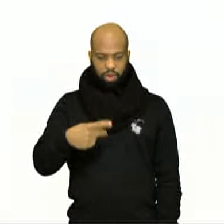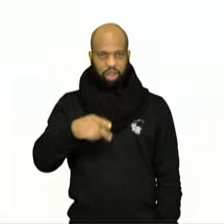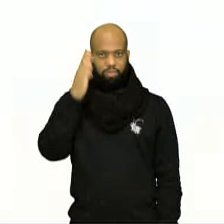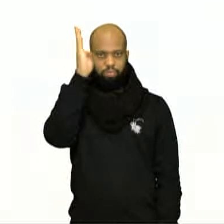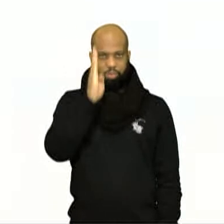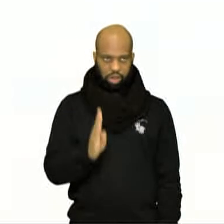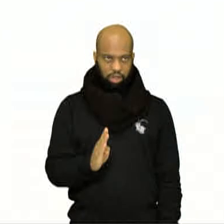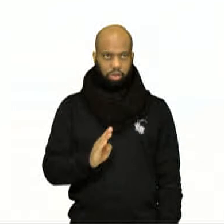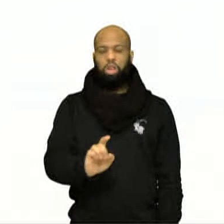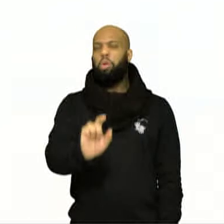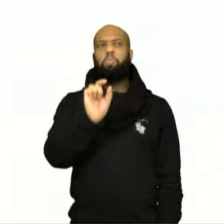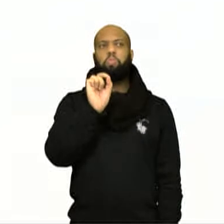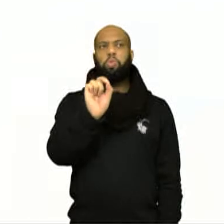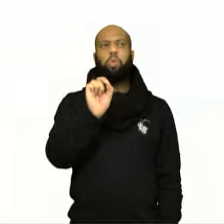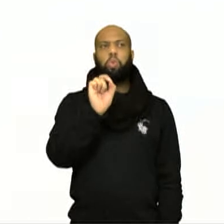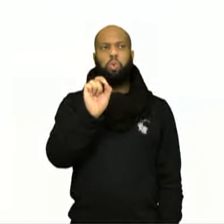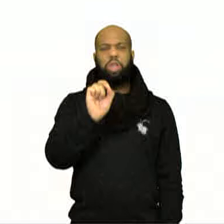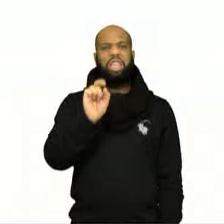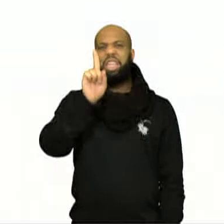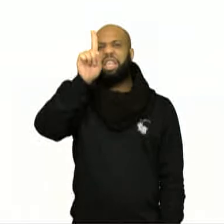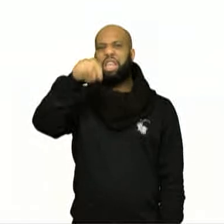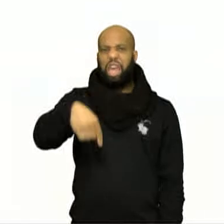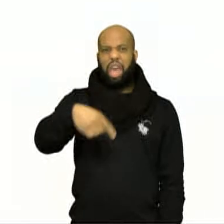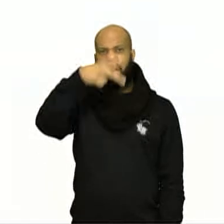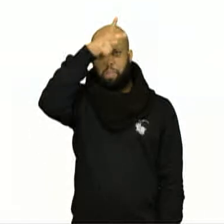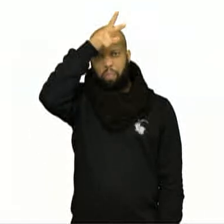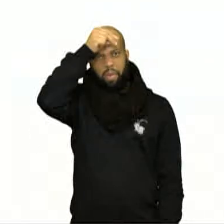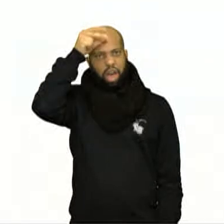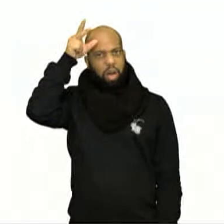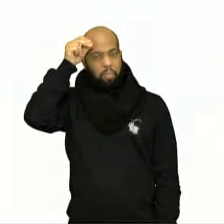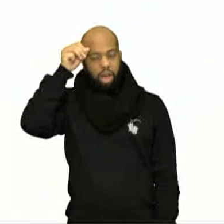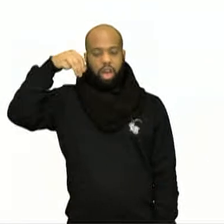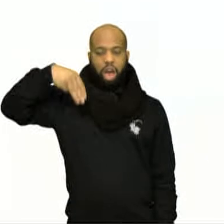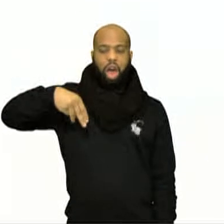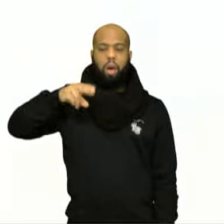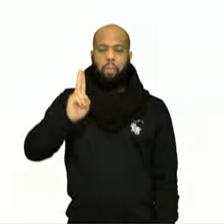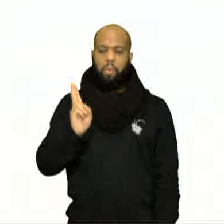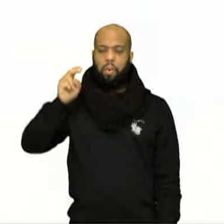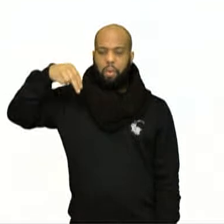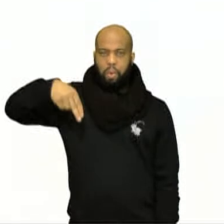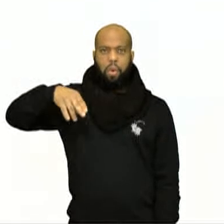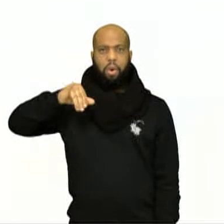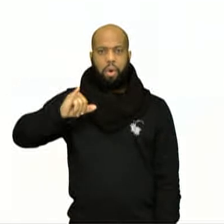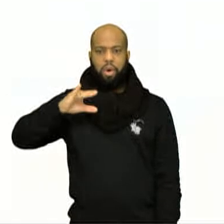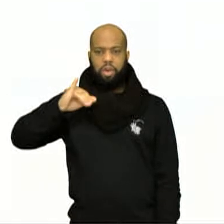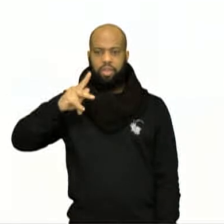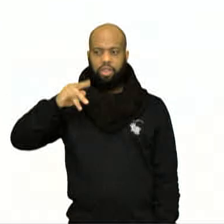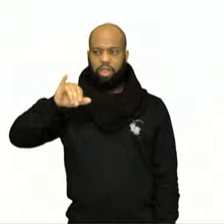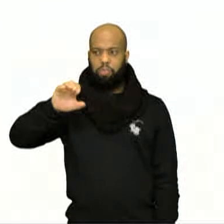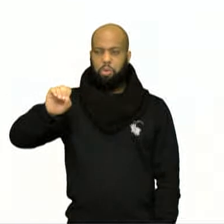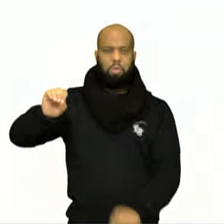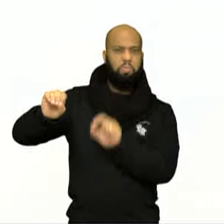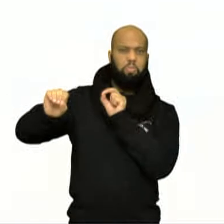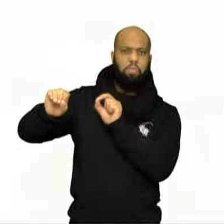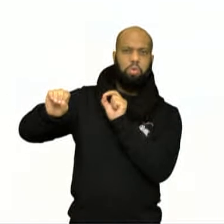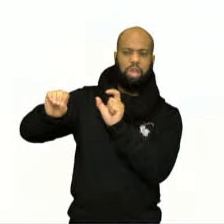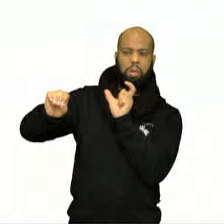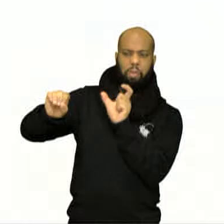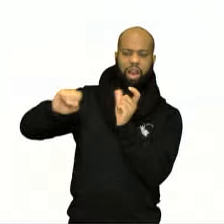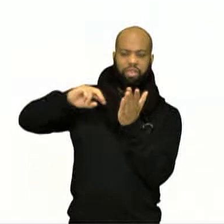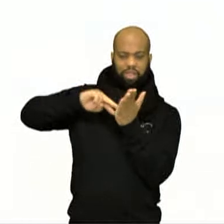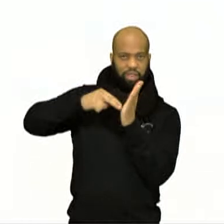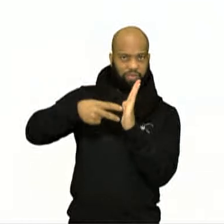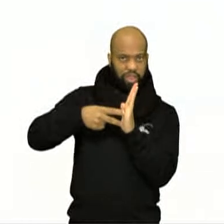curiosidade sobre o que se compreende, né, a definição de município. O que se compreende como município?